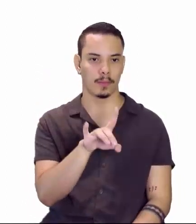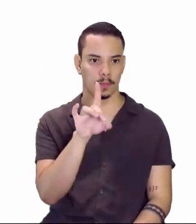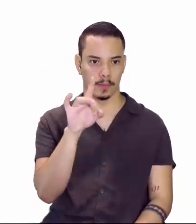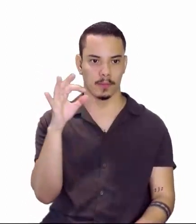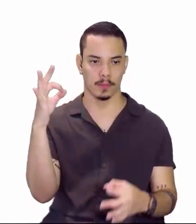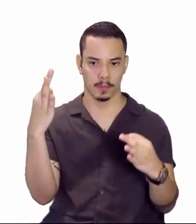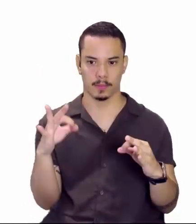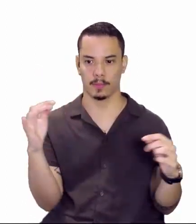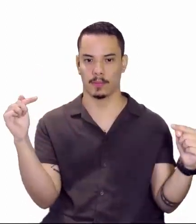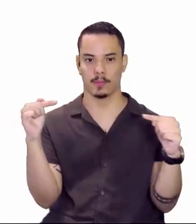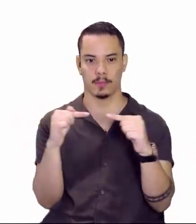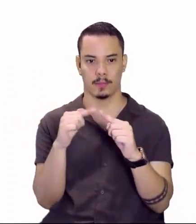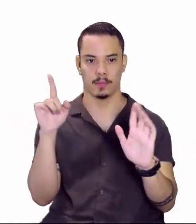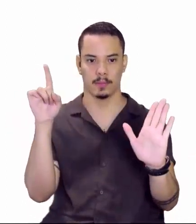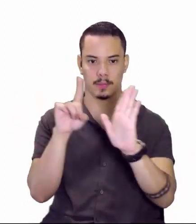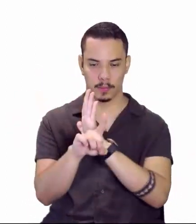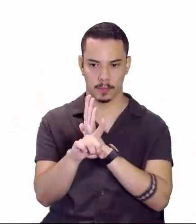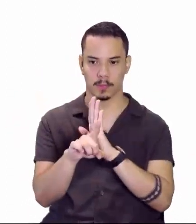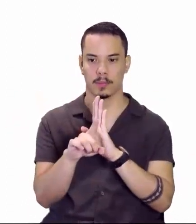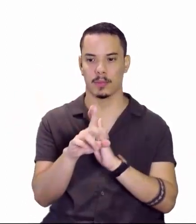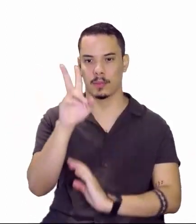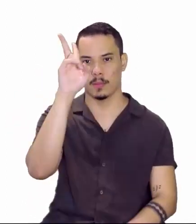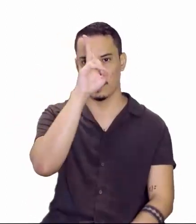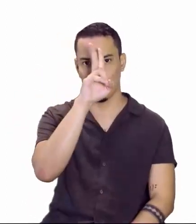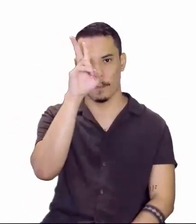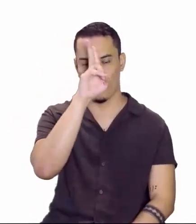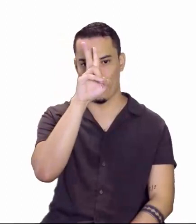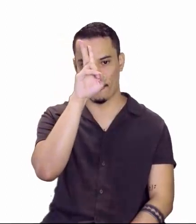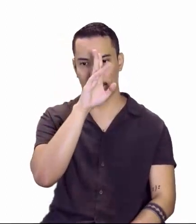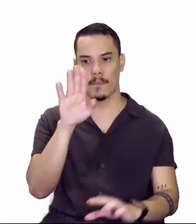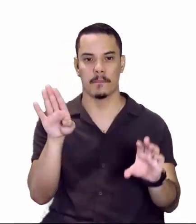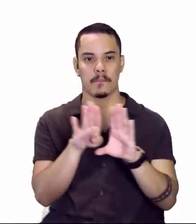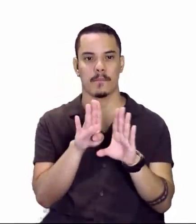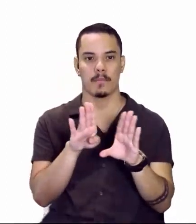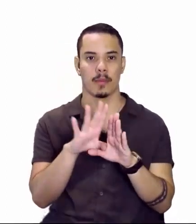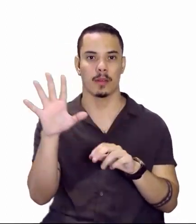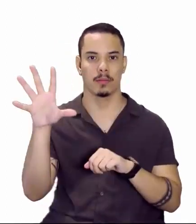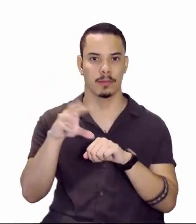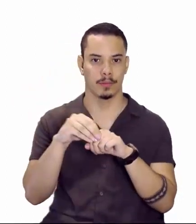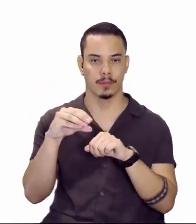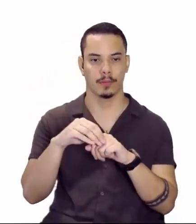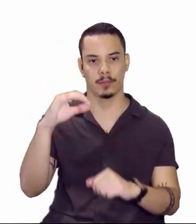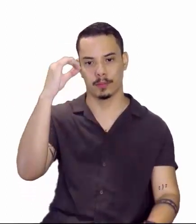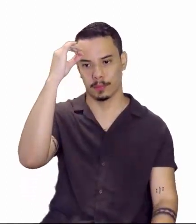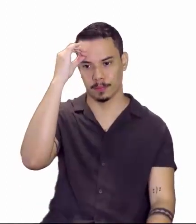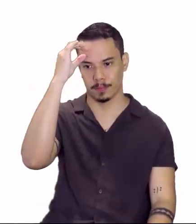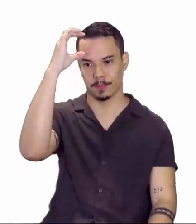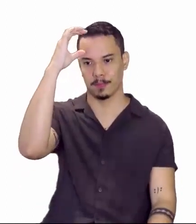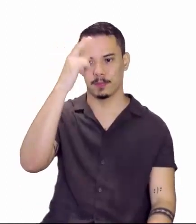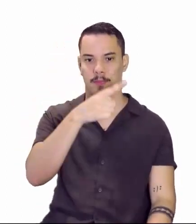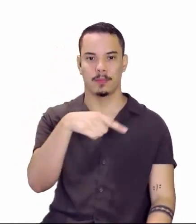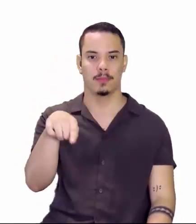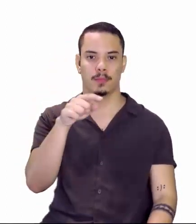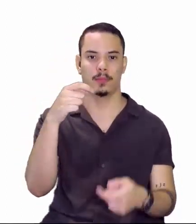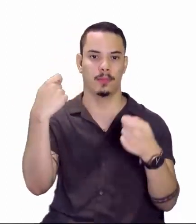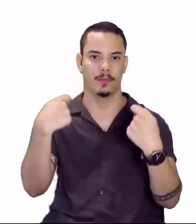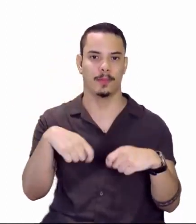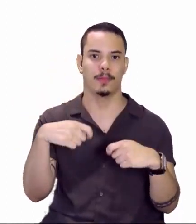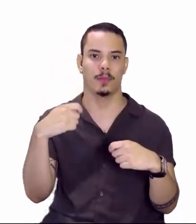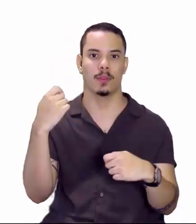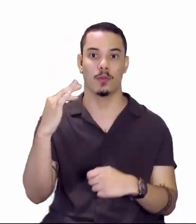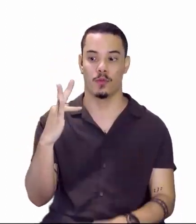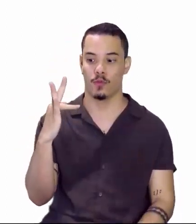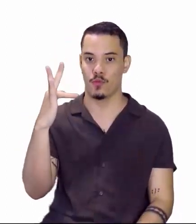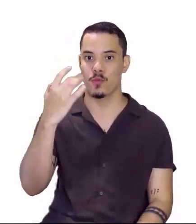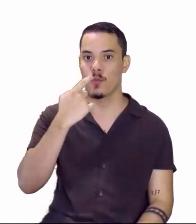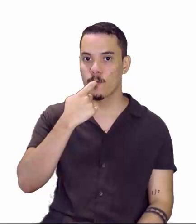alternativa correta dessa questão. Lembrando que esses conhecimentos vocês vão precisar em futuros próximos,